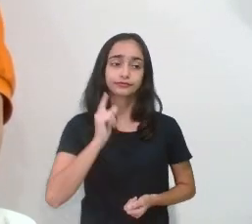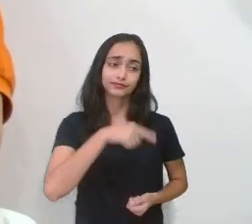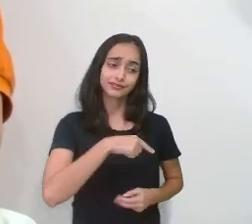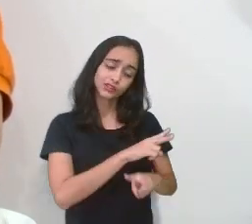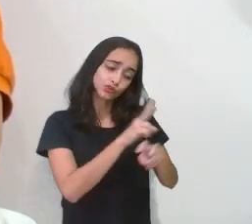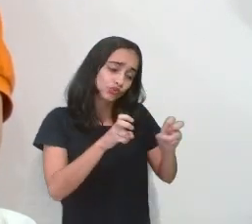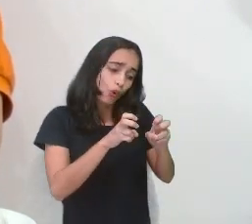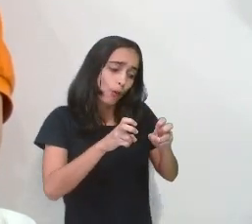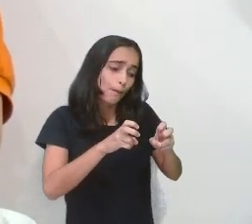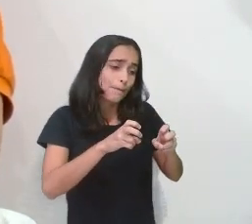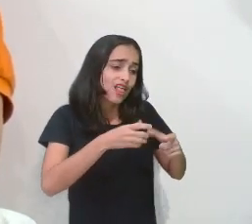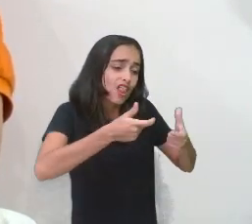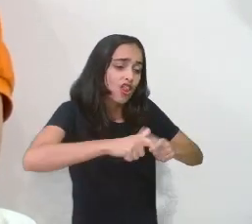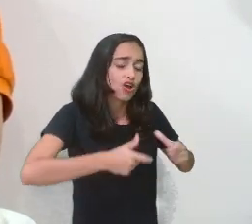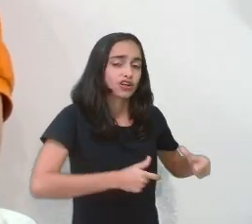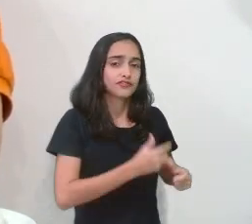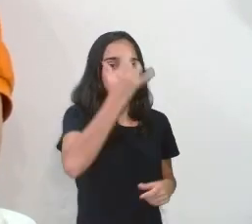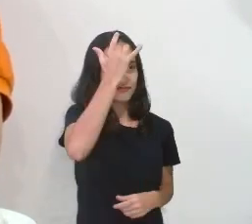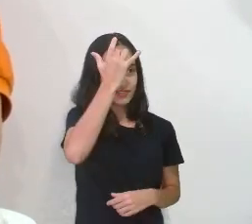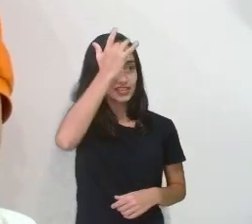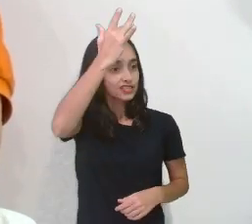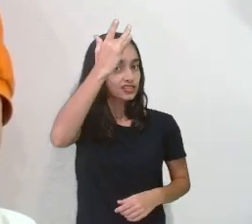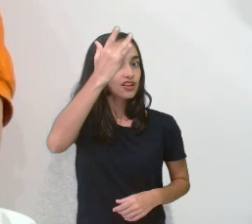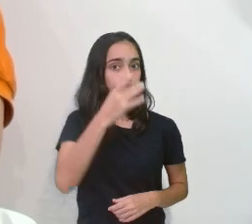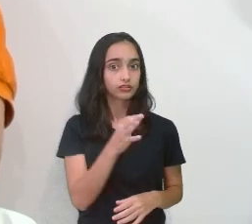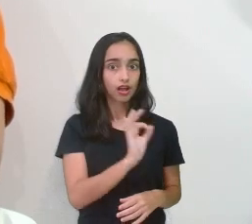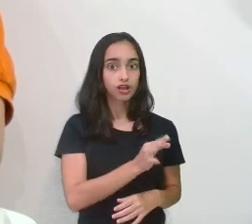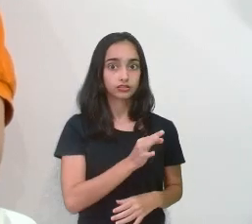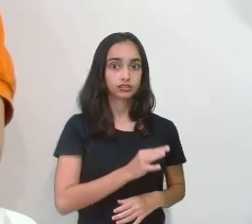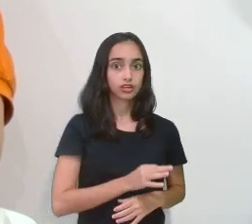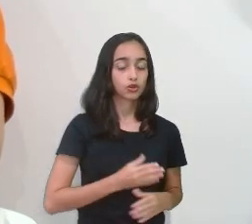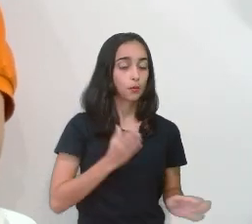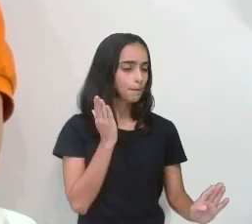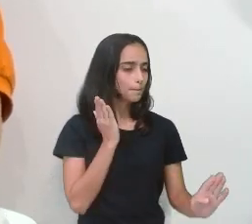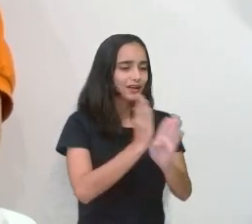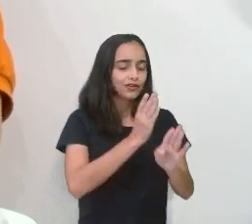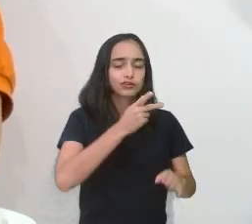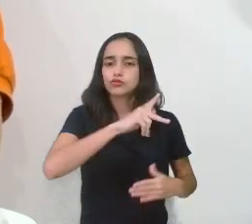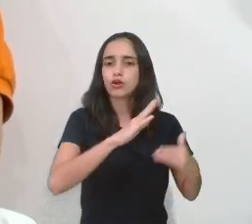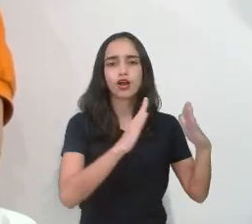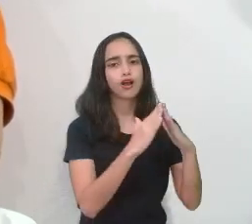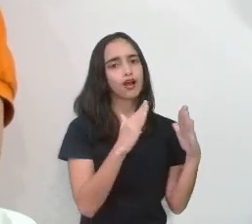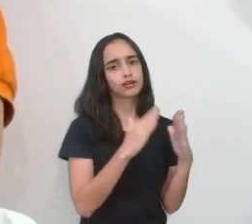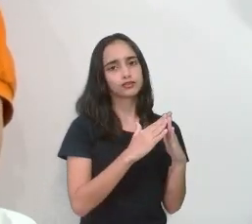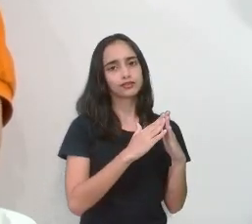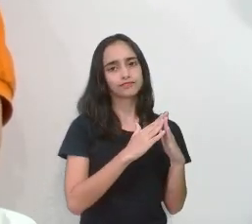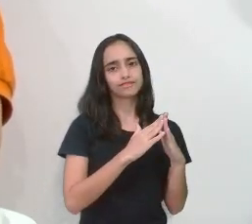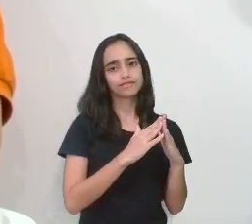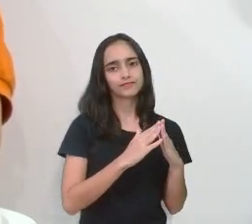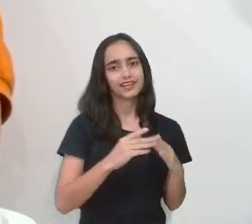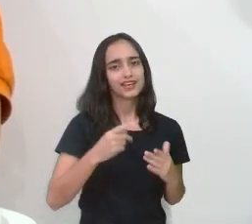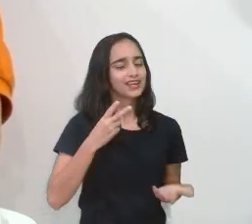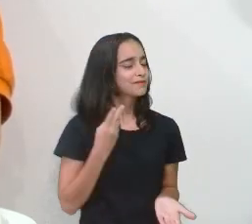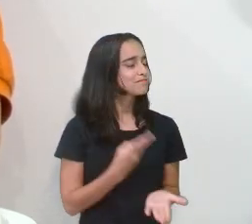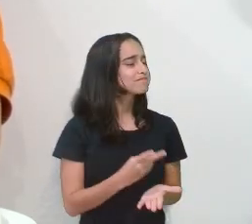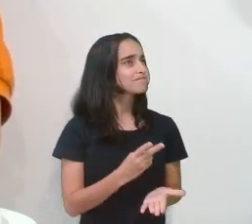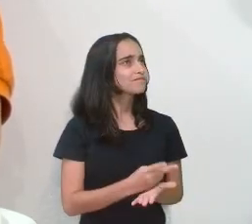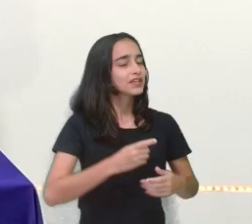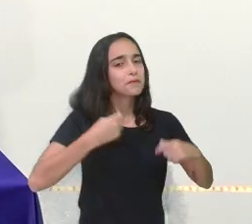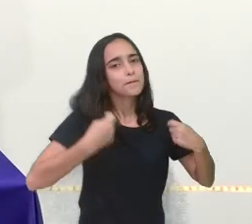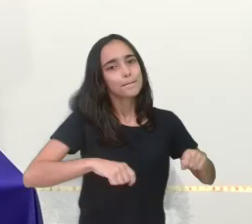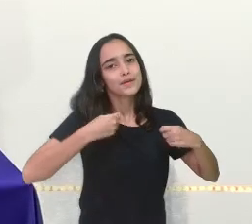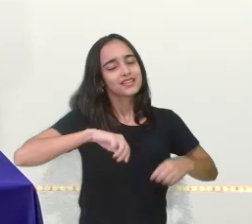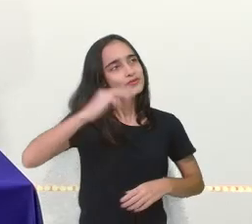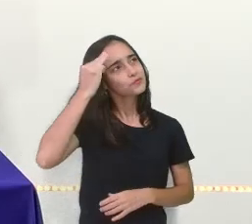né? Facilitar para os mesmo. correios, né, encontrar o seu endereço. Eu fico devendo isso aí. Pronto, então,